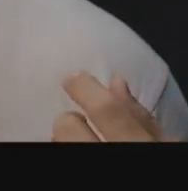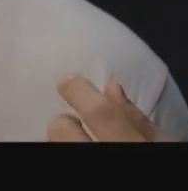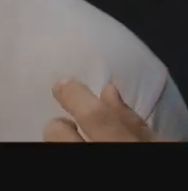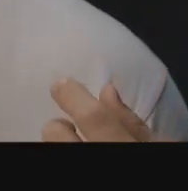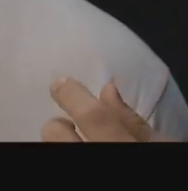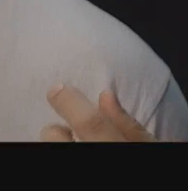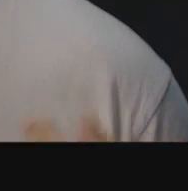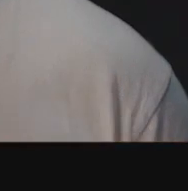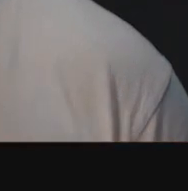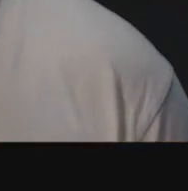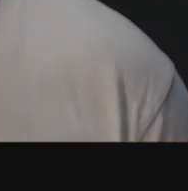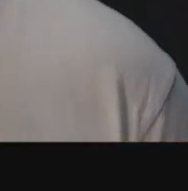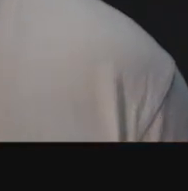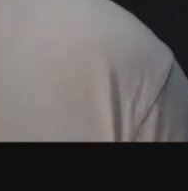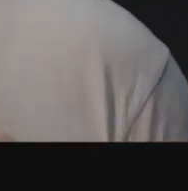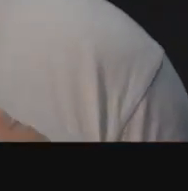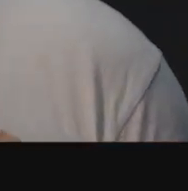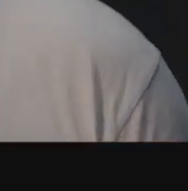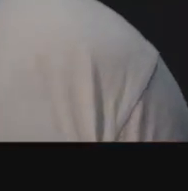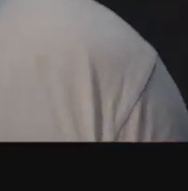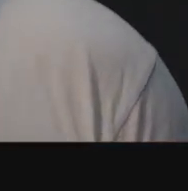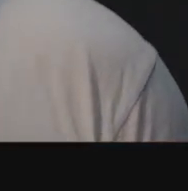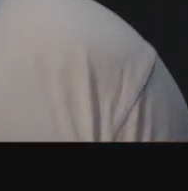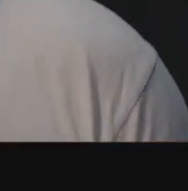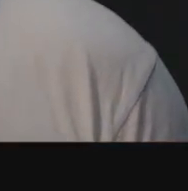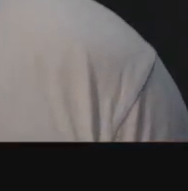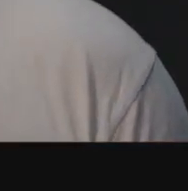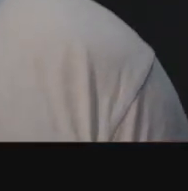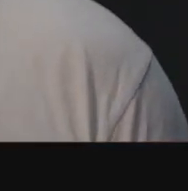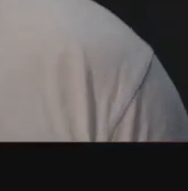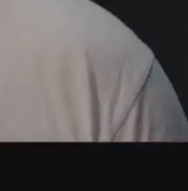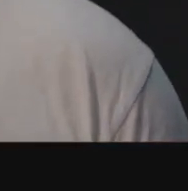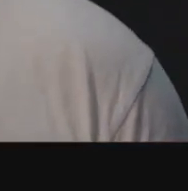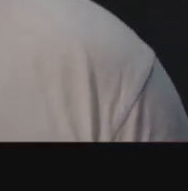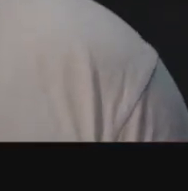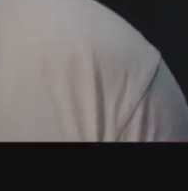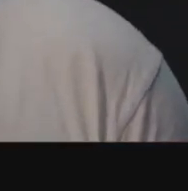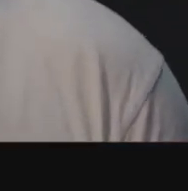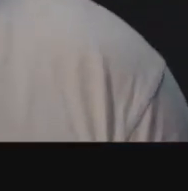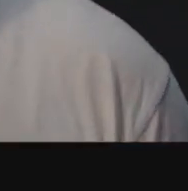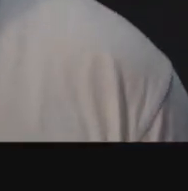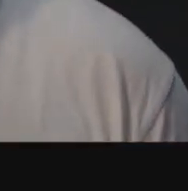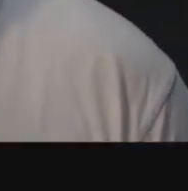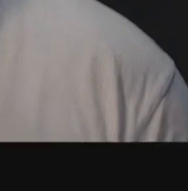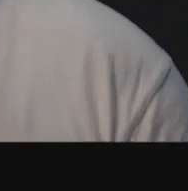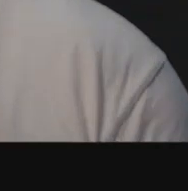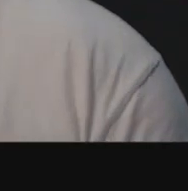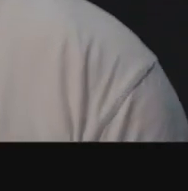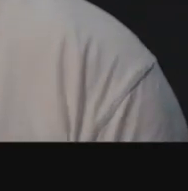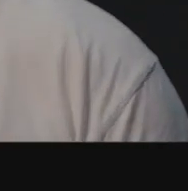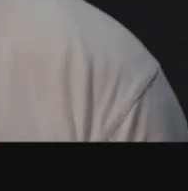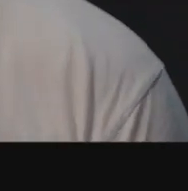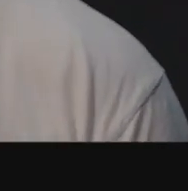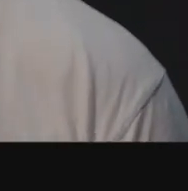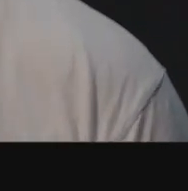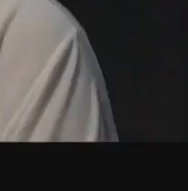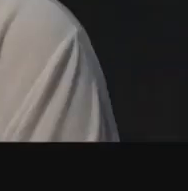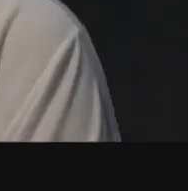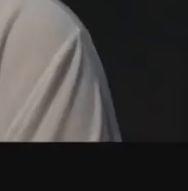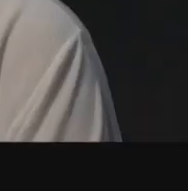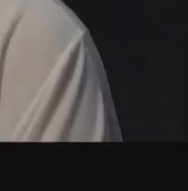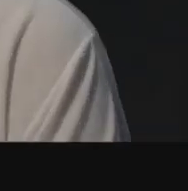durante a noite. Então as pessoas não... Quem me conhecia bem sabia a diferença de quando eu estava bem e quando eu estava para